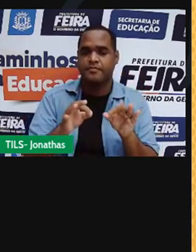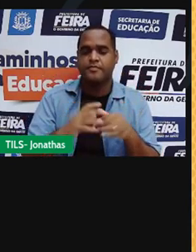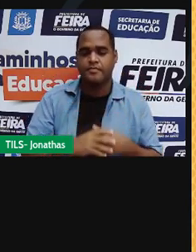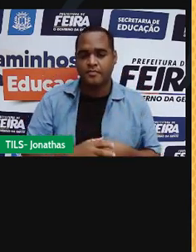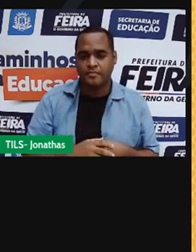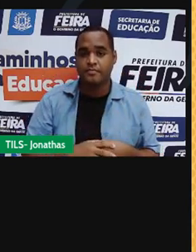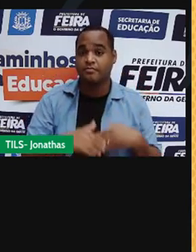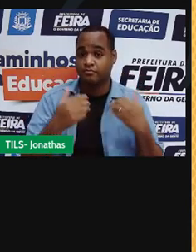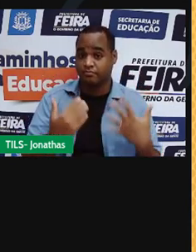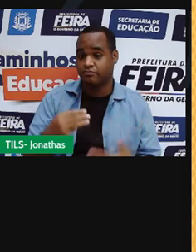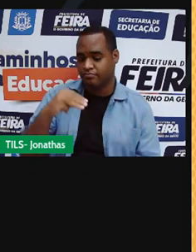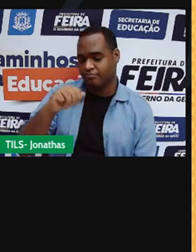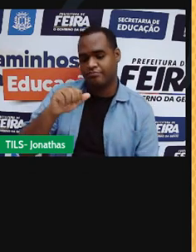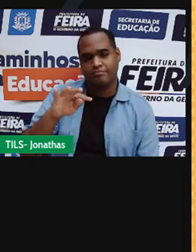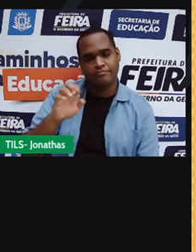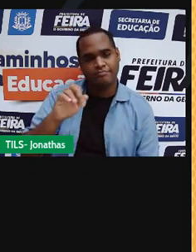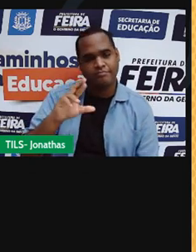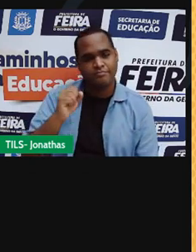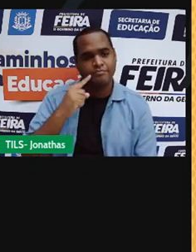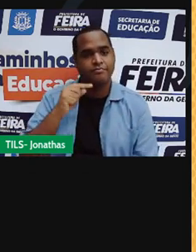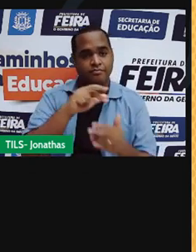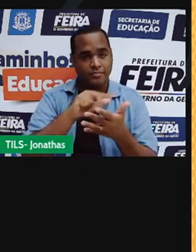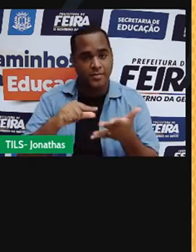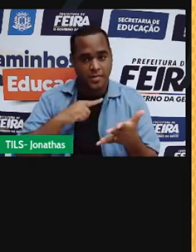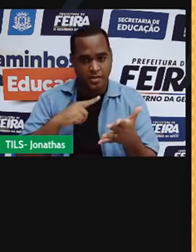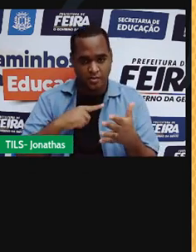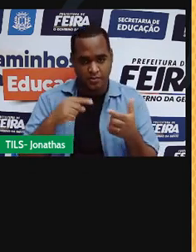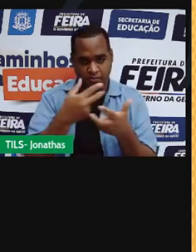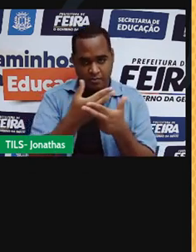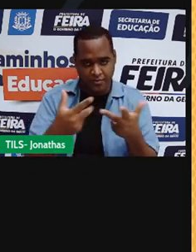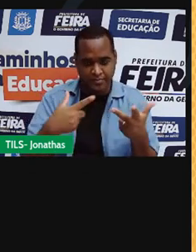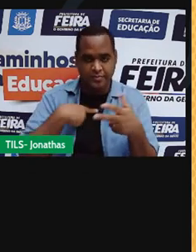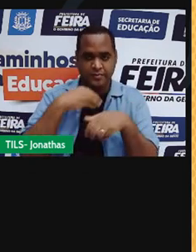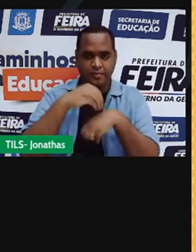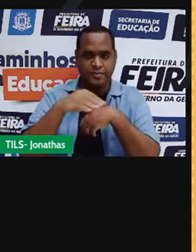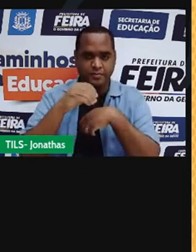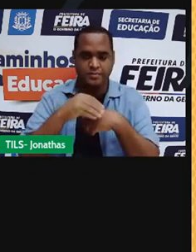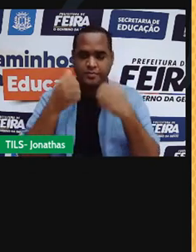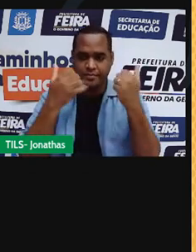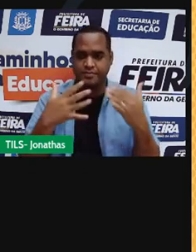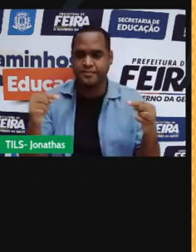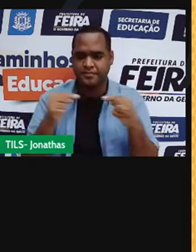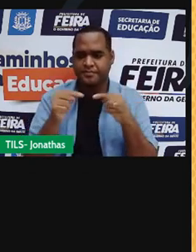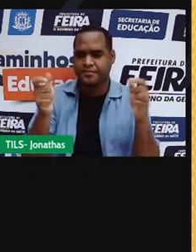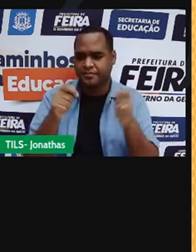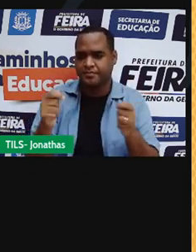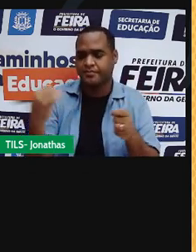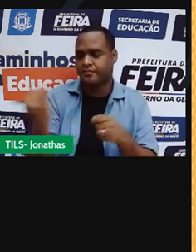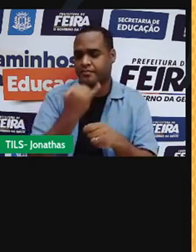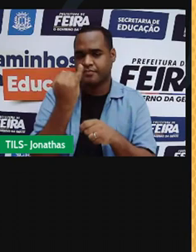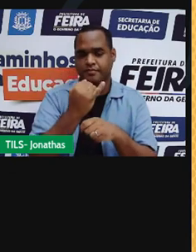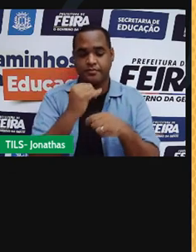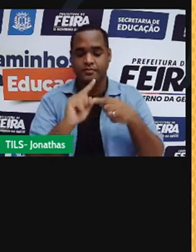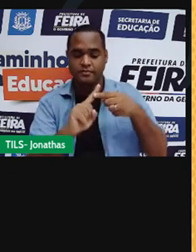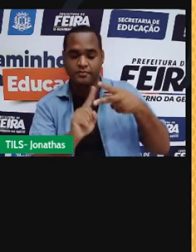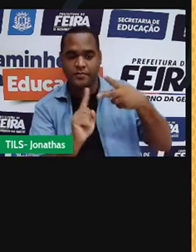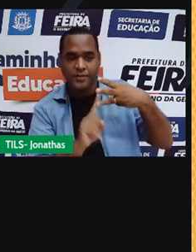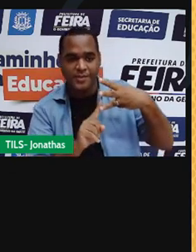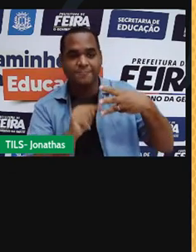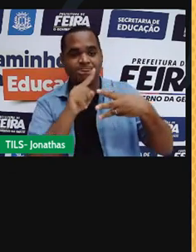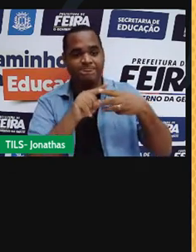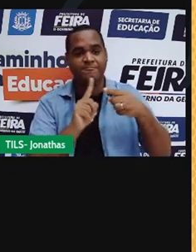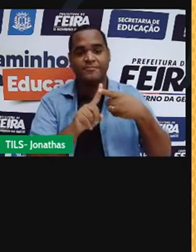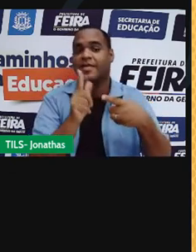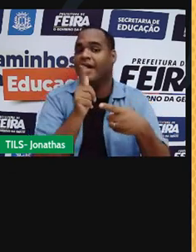A matéria, a substância da qual todas as coisas são feitas, pode ser encontrada em três estados: